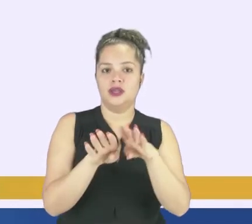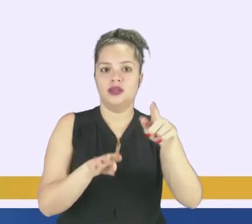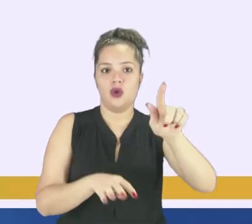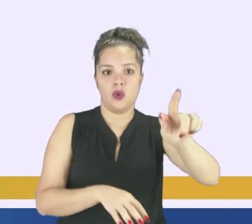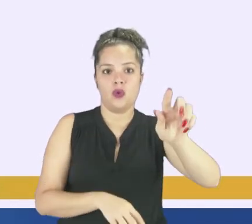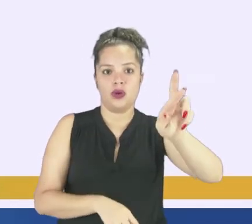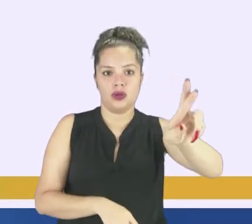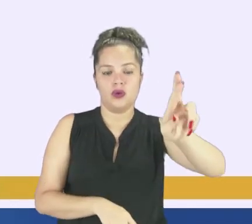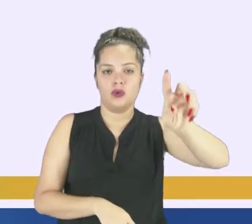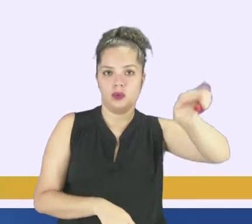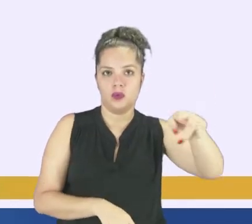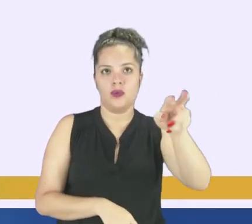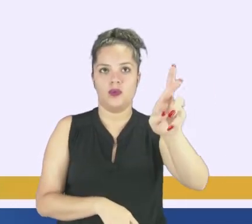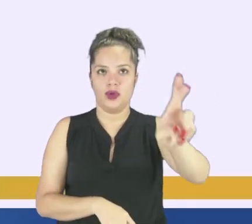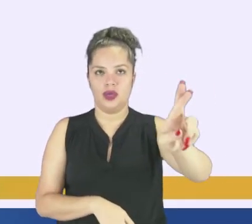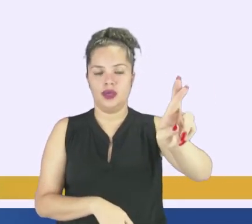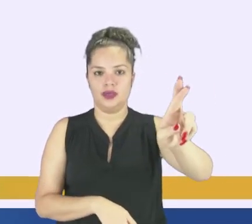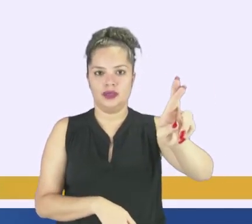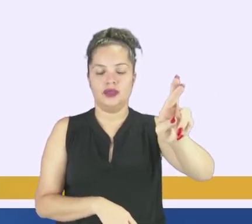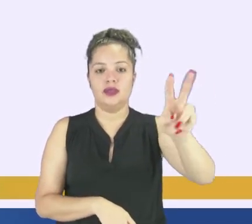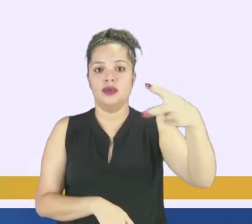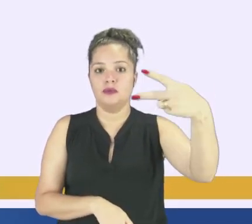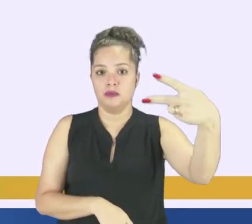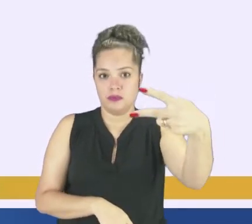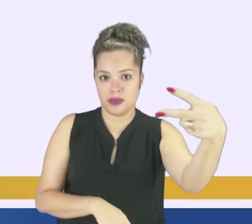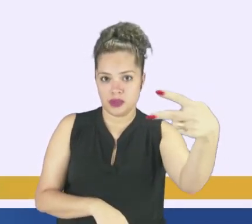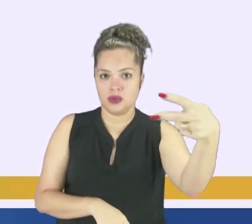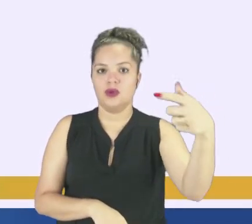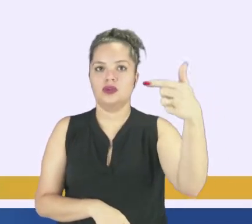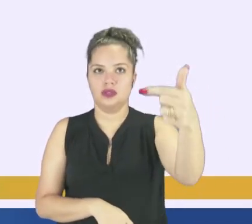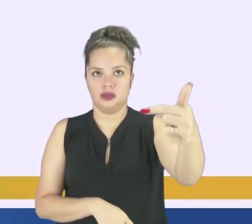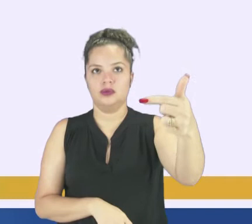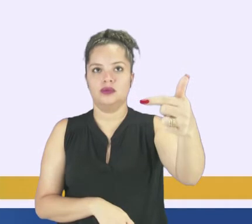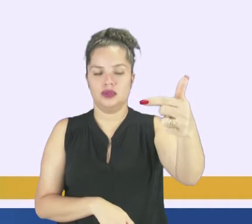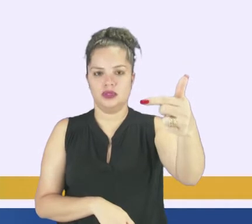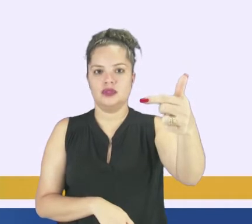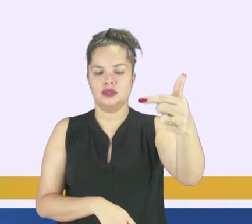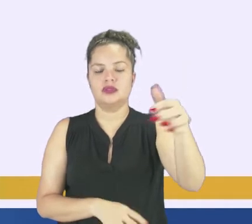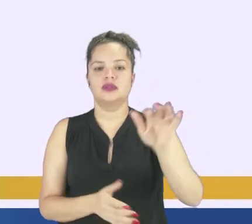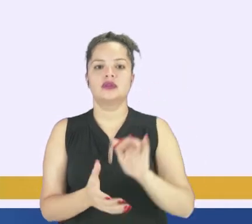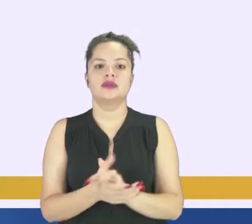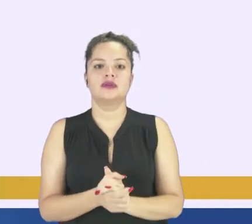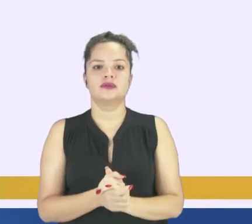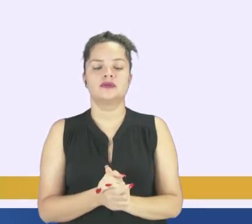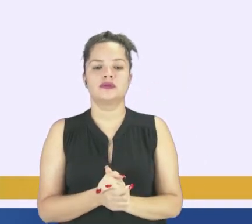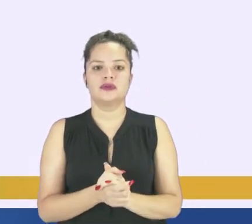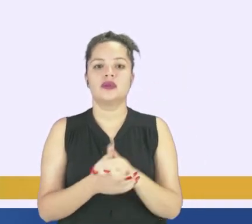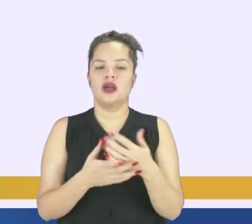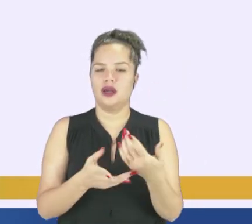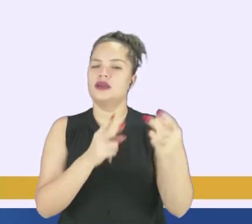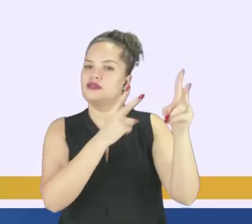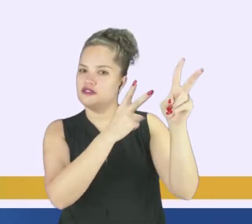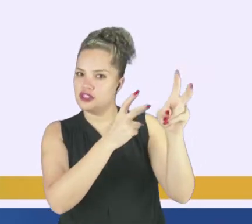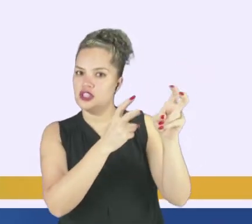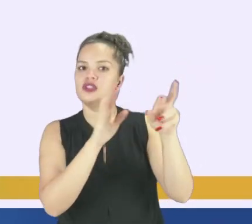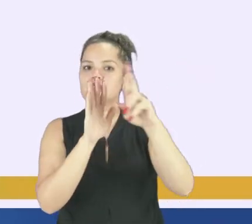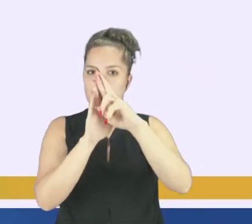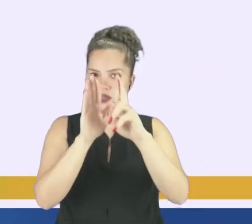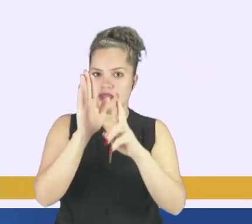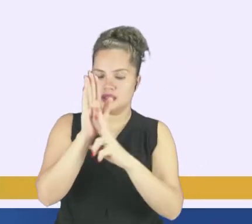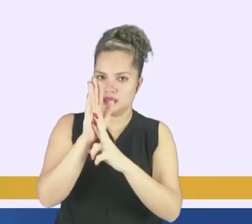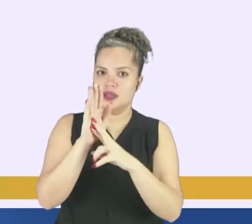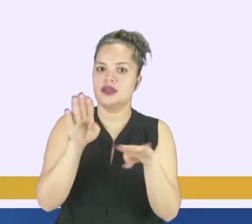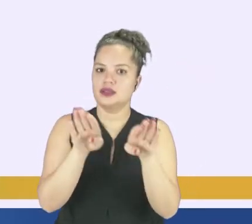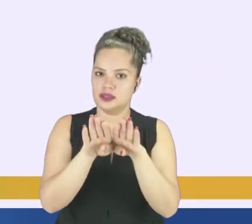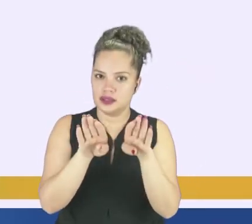Então, implica dizer que o grau do resto tem que ser menor que 2. Então, observe novamente que nós vamos